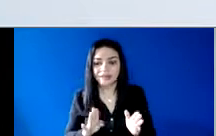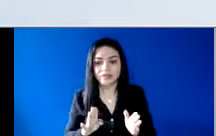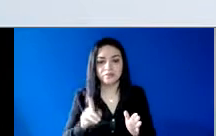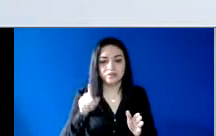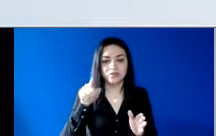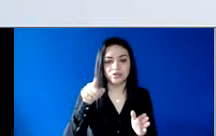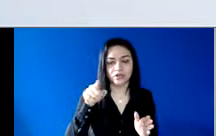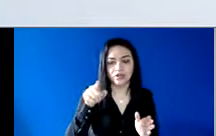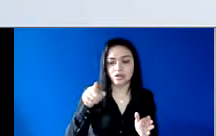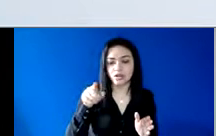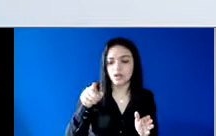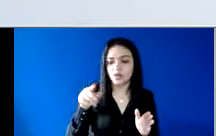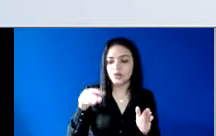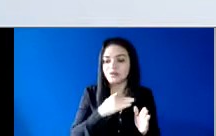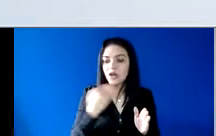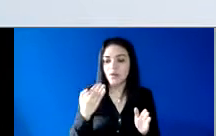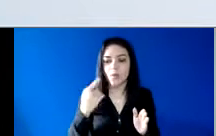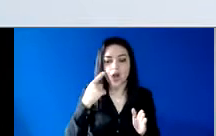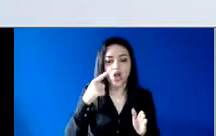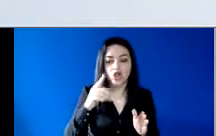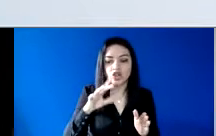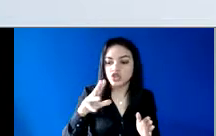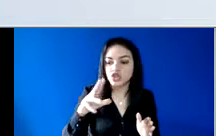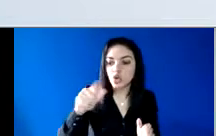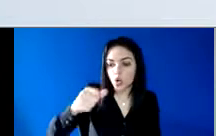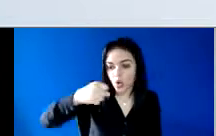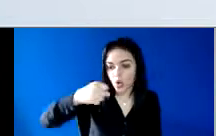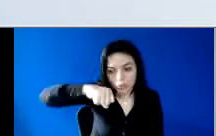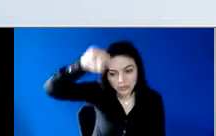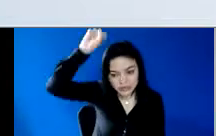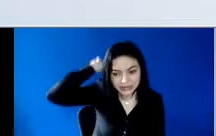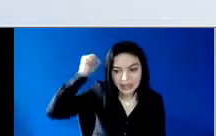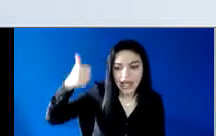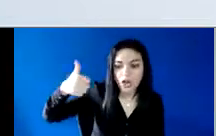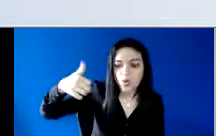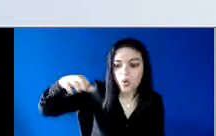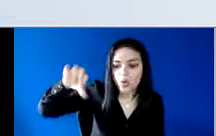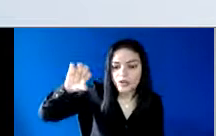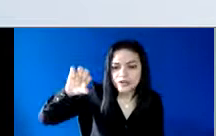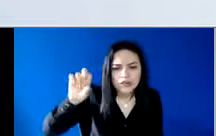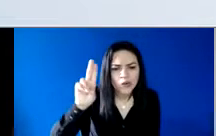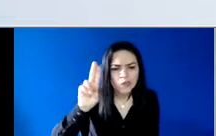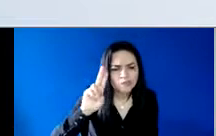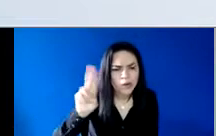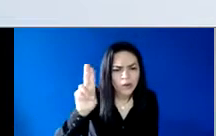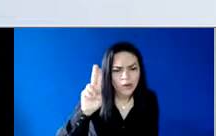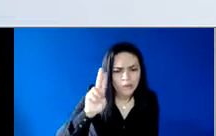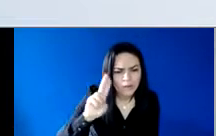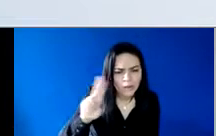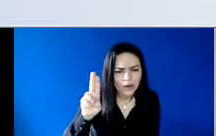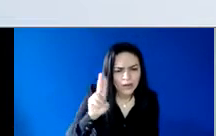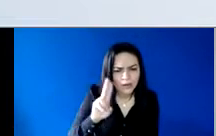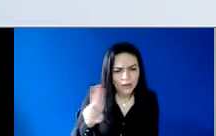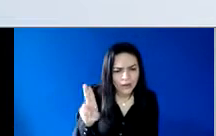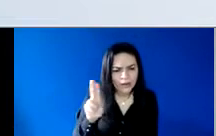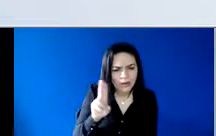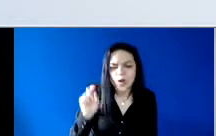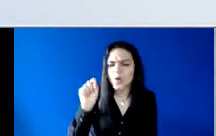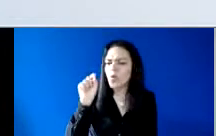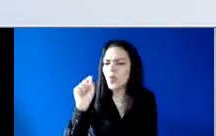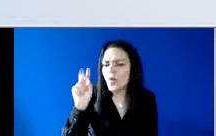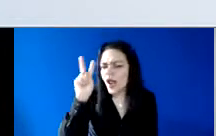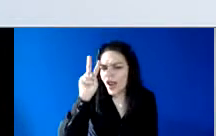século XIX. E o que a gente tem que aprender com esses caras? O que esses caras têm para ensinar para a gente, né? Eu estou lembrando aqui